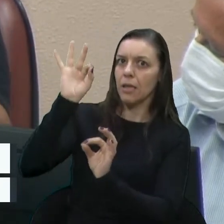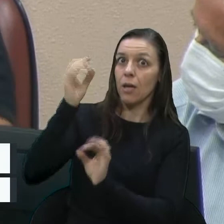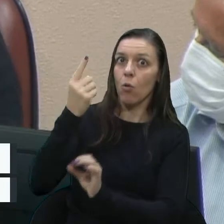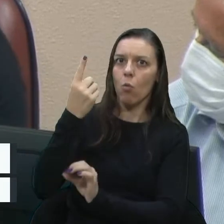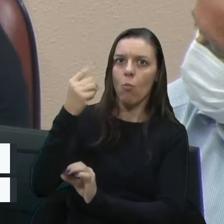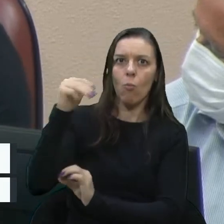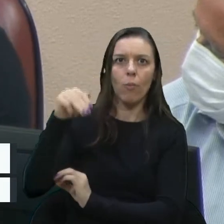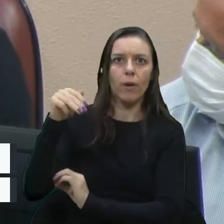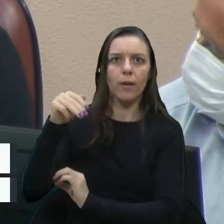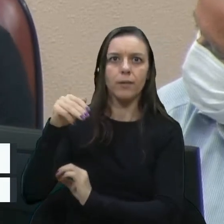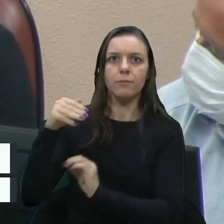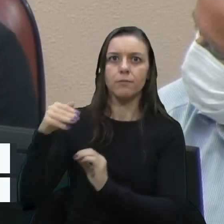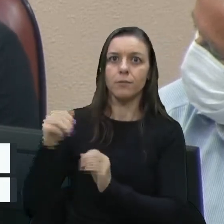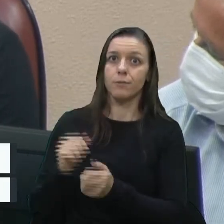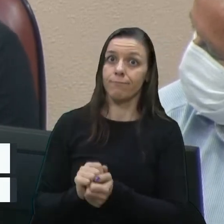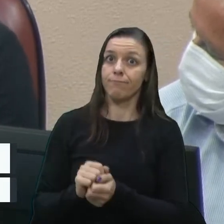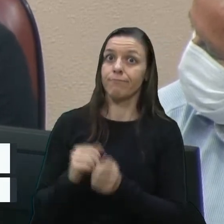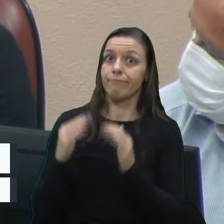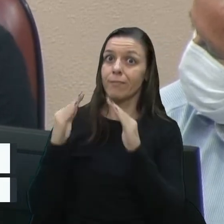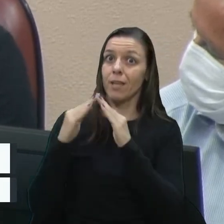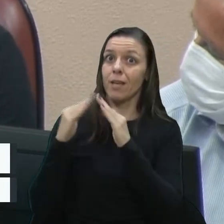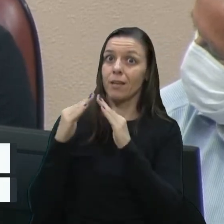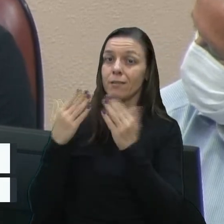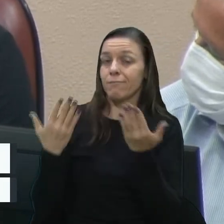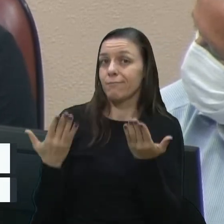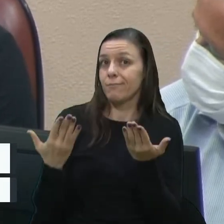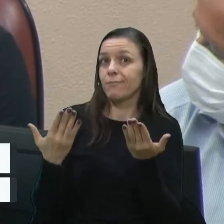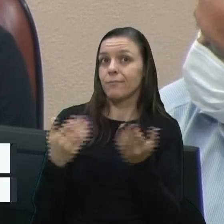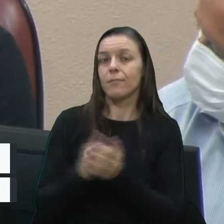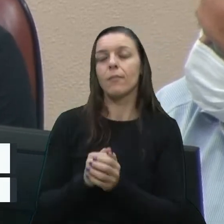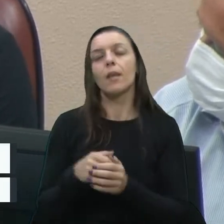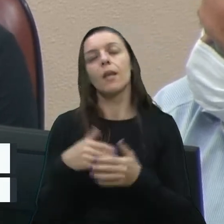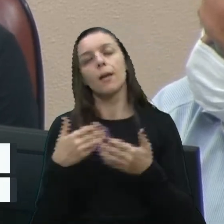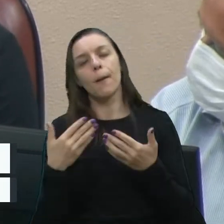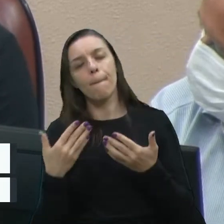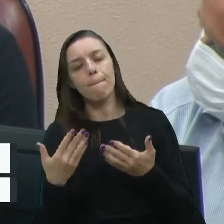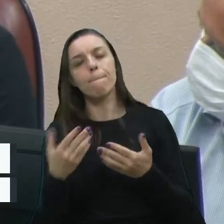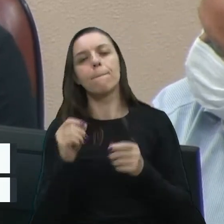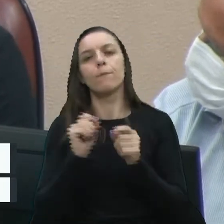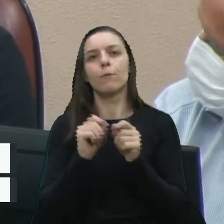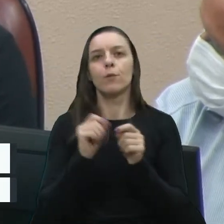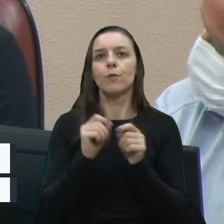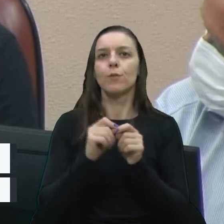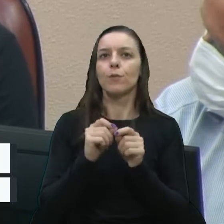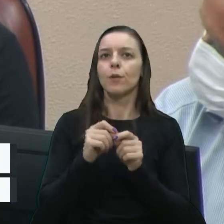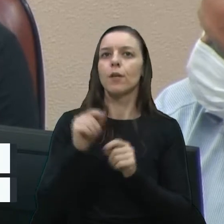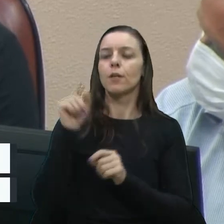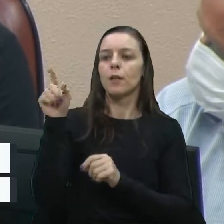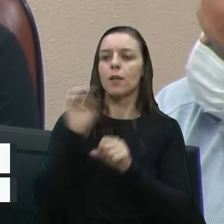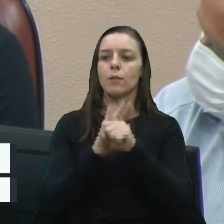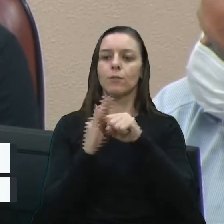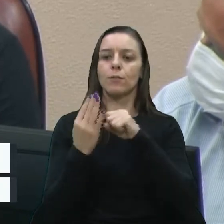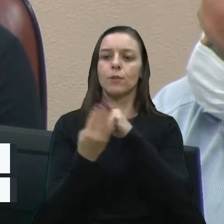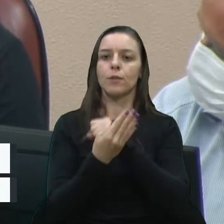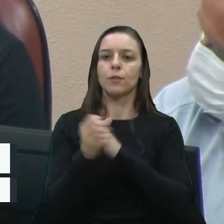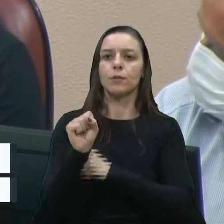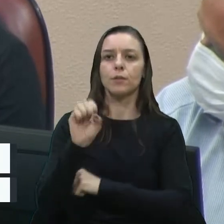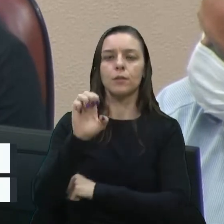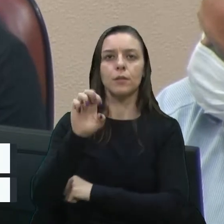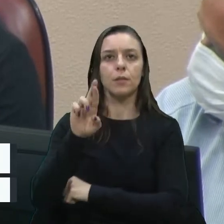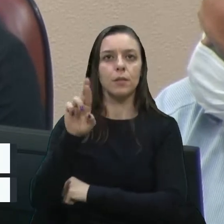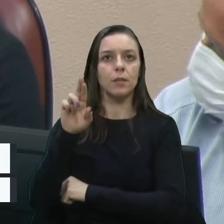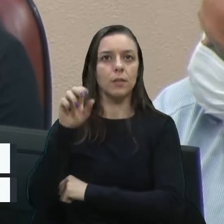cima. E daí, por um entendimento do poder público, foi feito lá no bairro Serrano, nós chamamos bacia